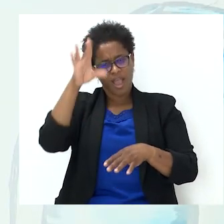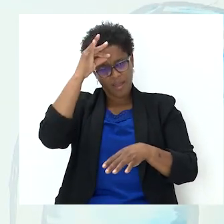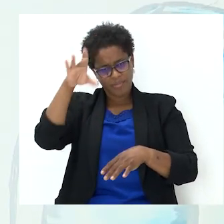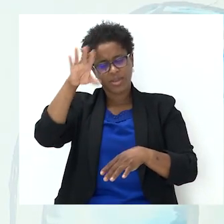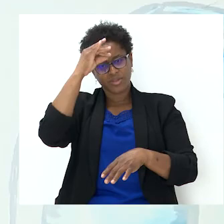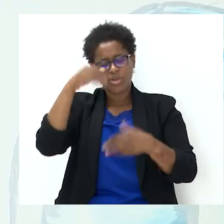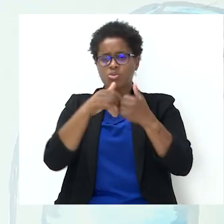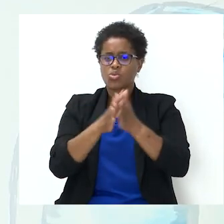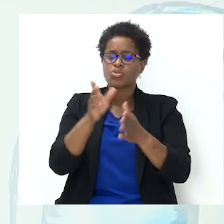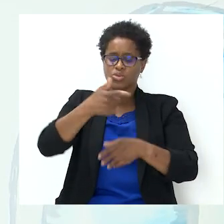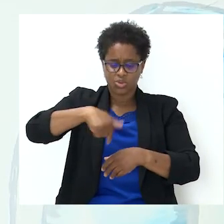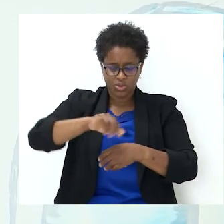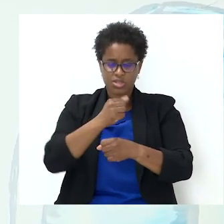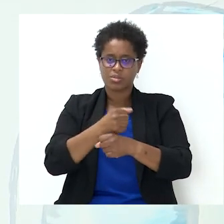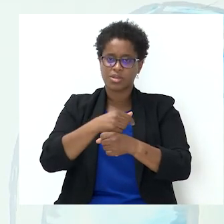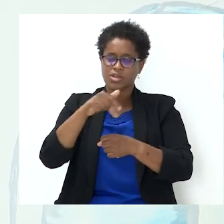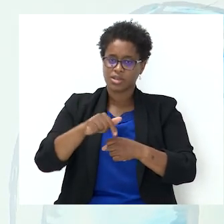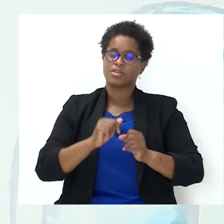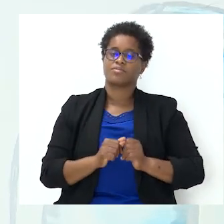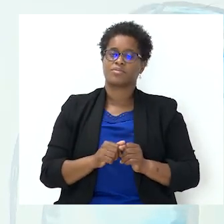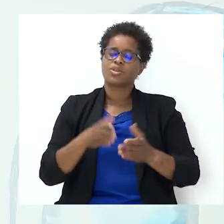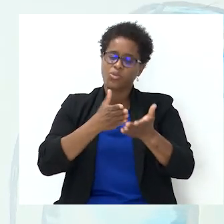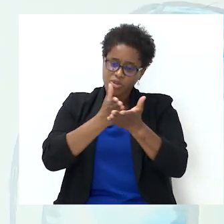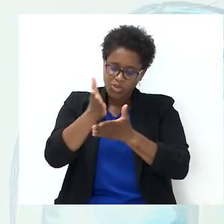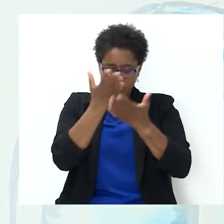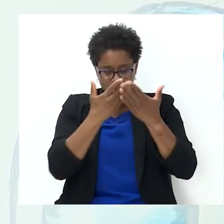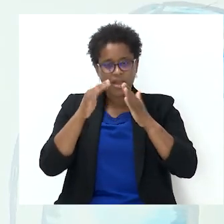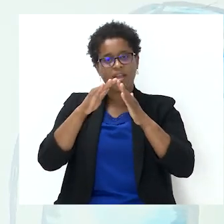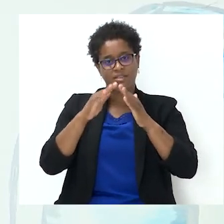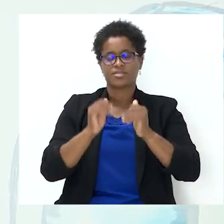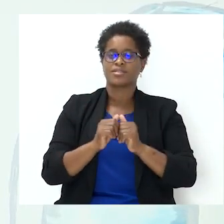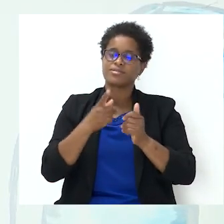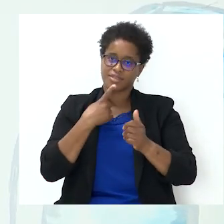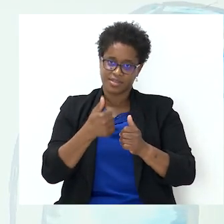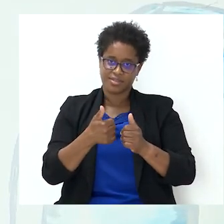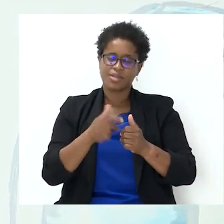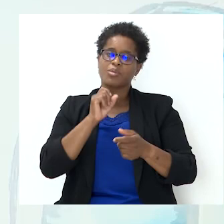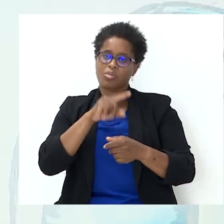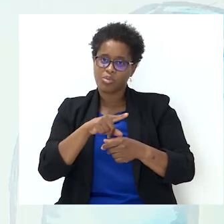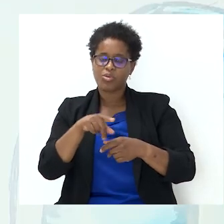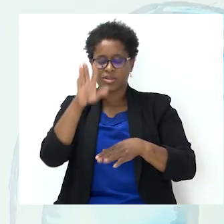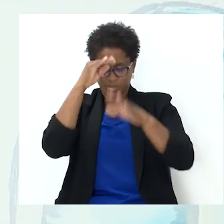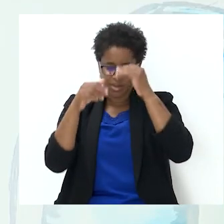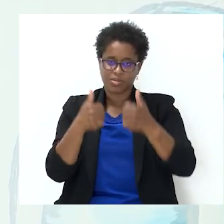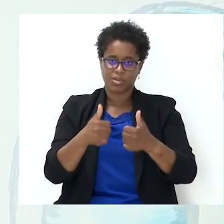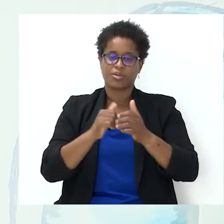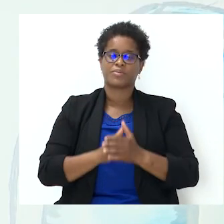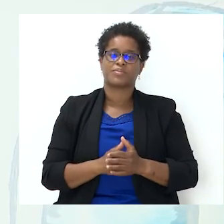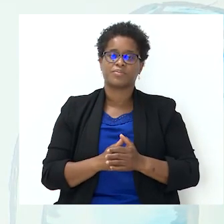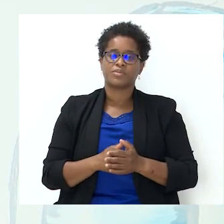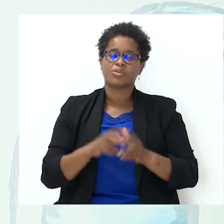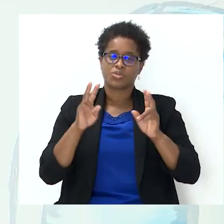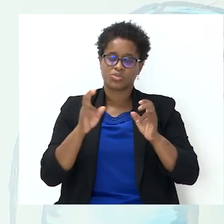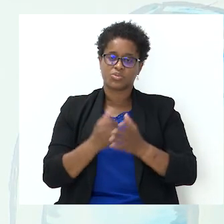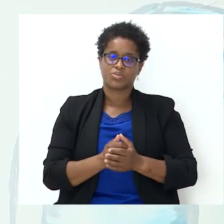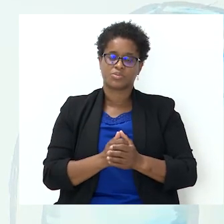nós trabalhamos aqui. E continuem a estudar em casa, certo? Para poderem consolidar o